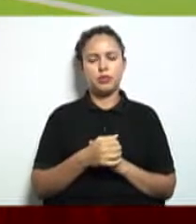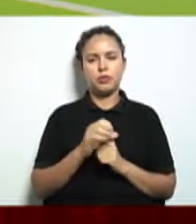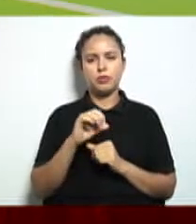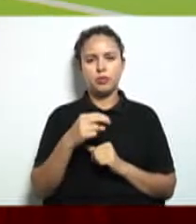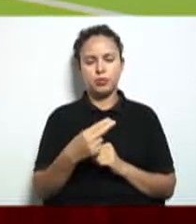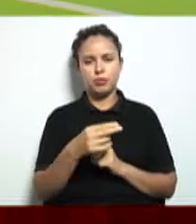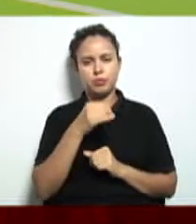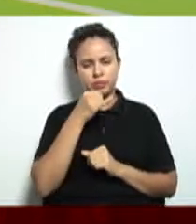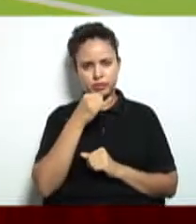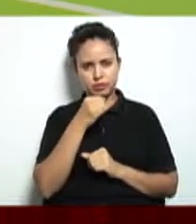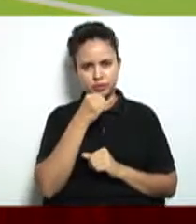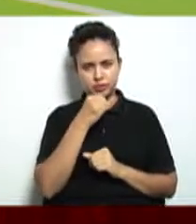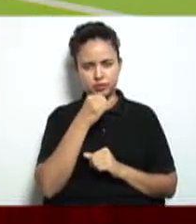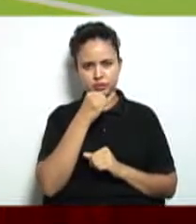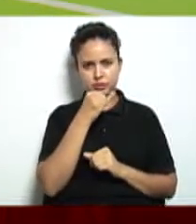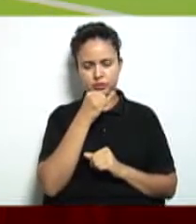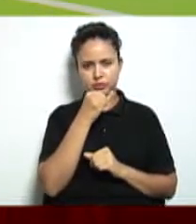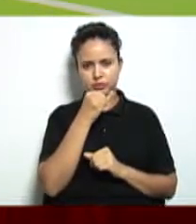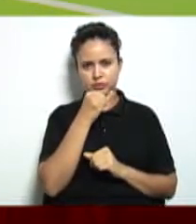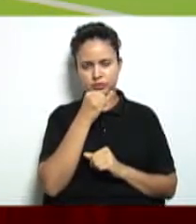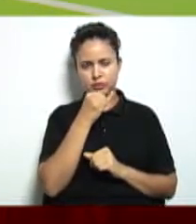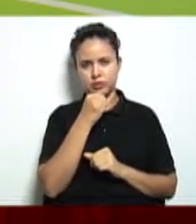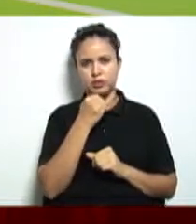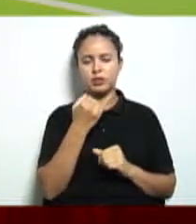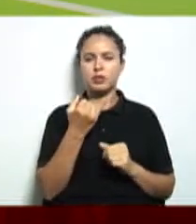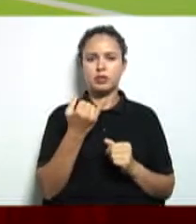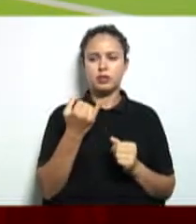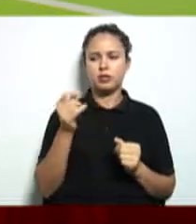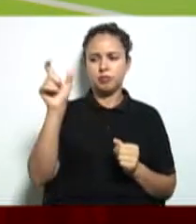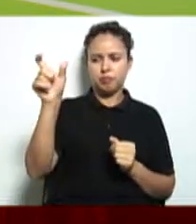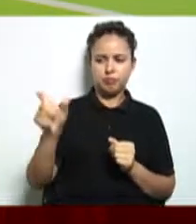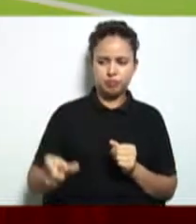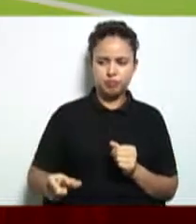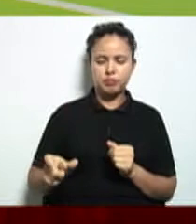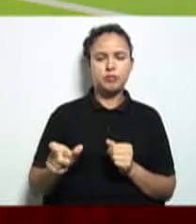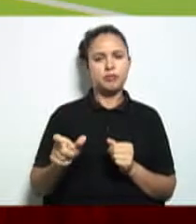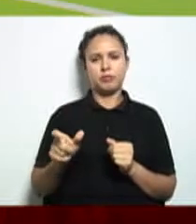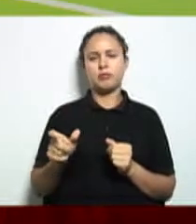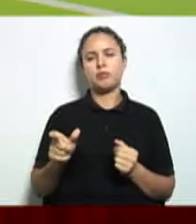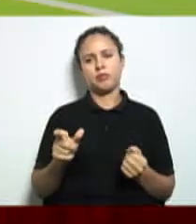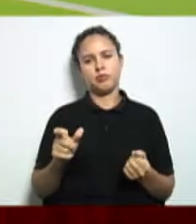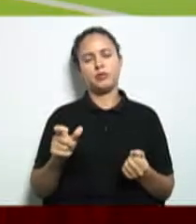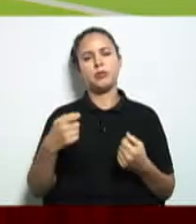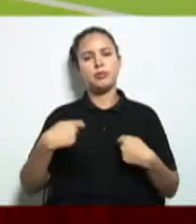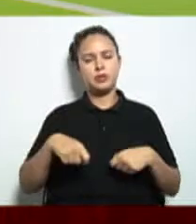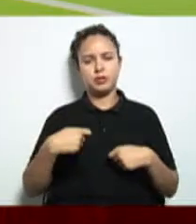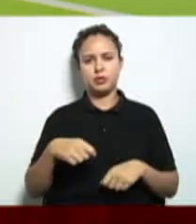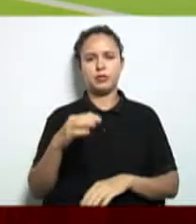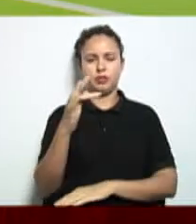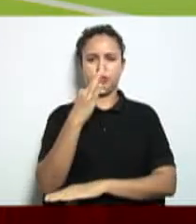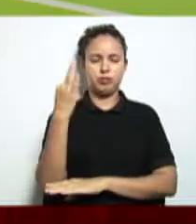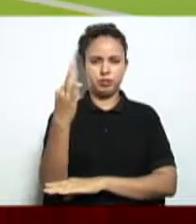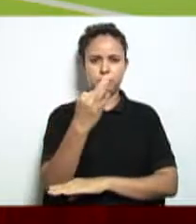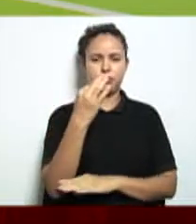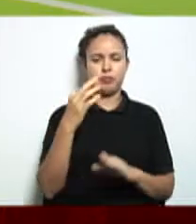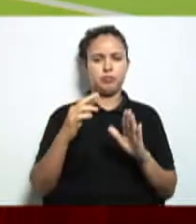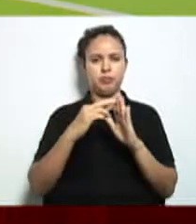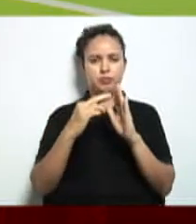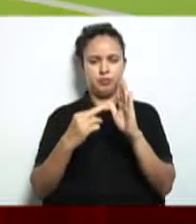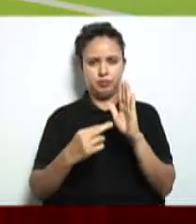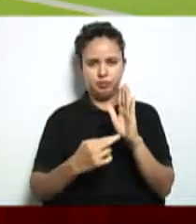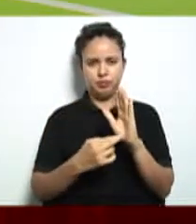escrever o pesquisado, escrever você, só V e C. Então eu tenho que atentar a algumas regras,